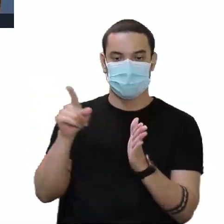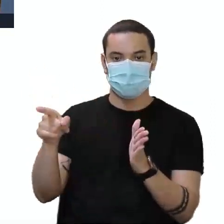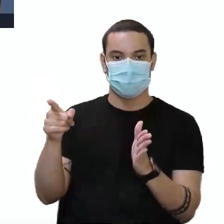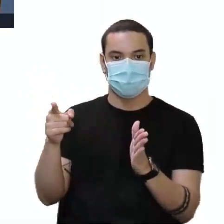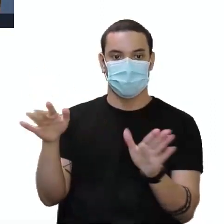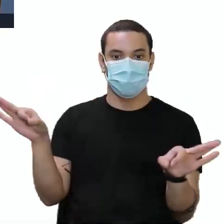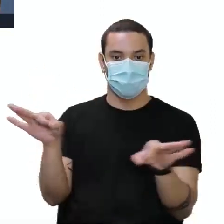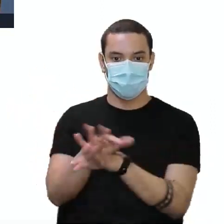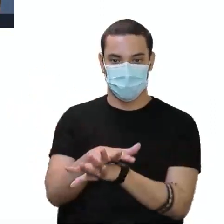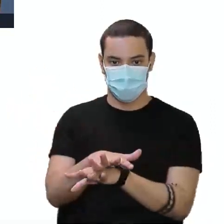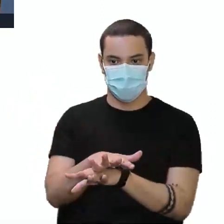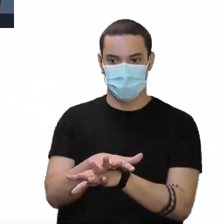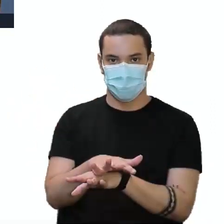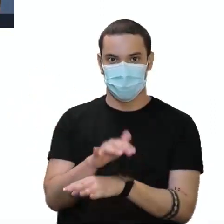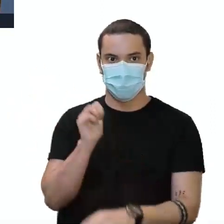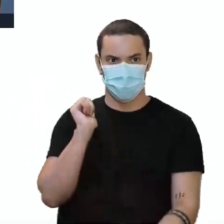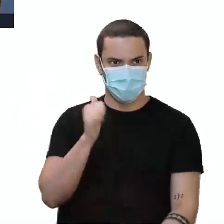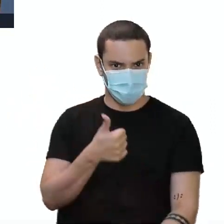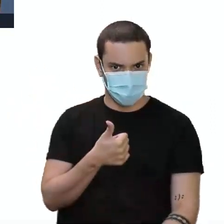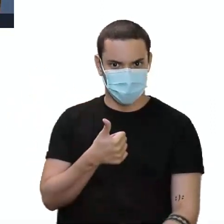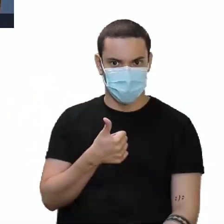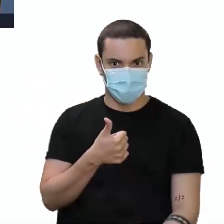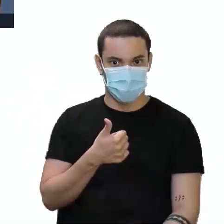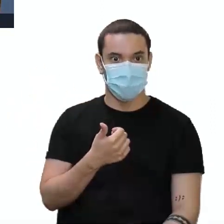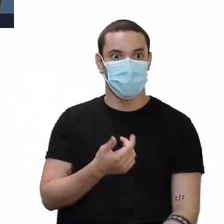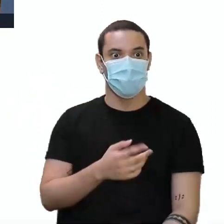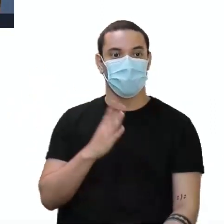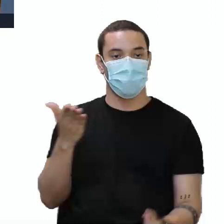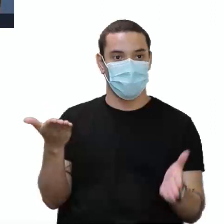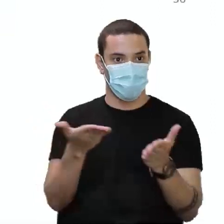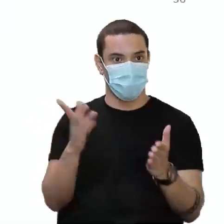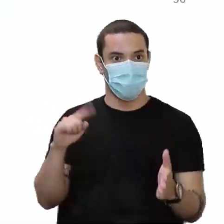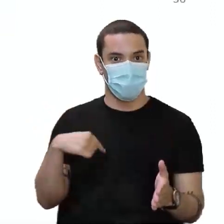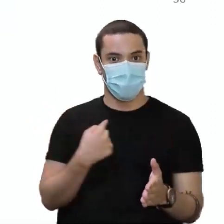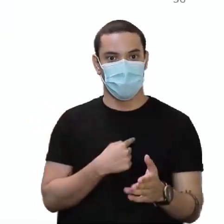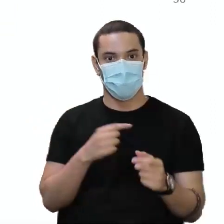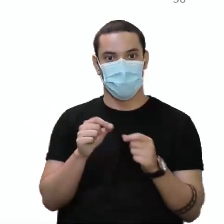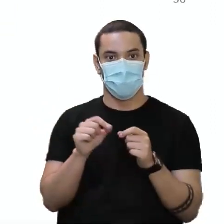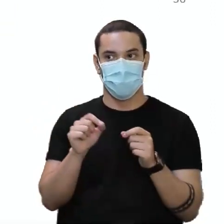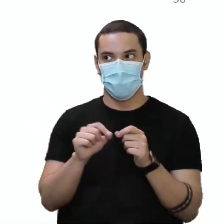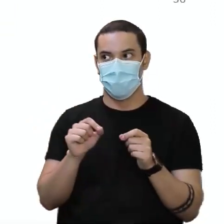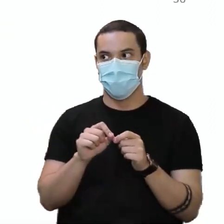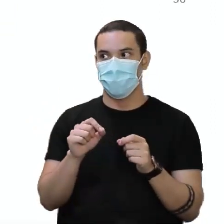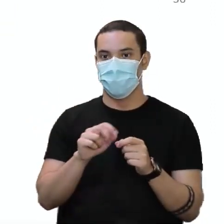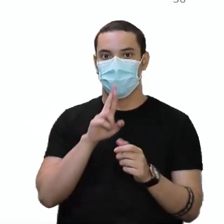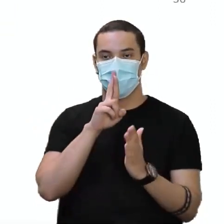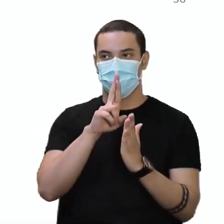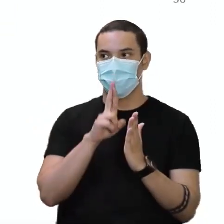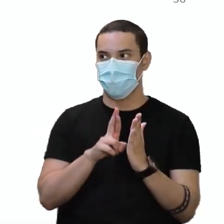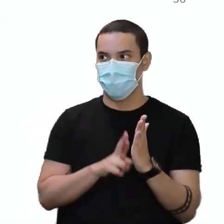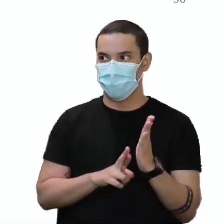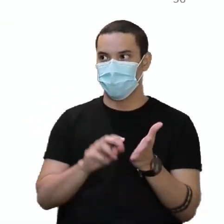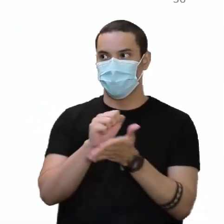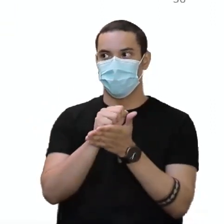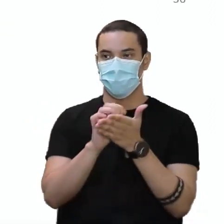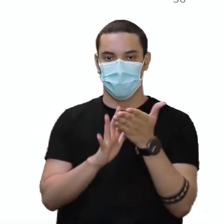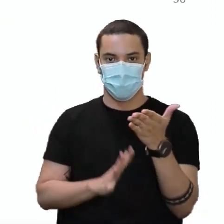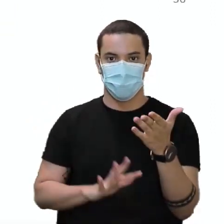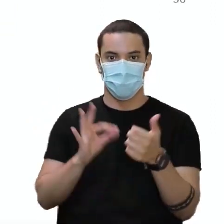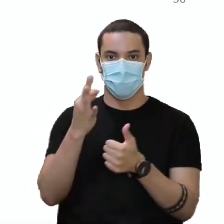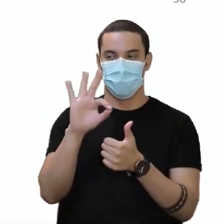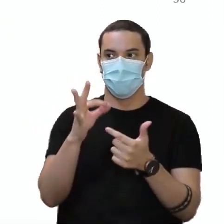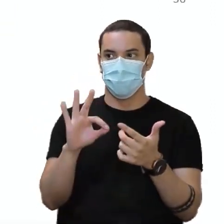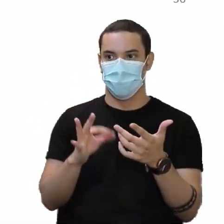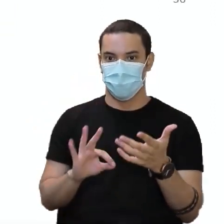tivesse terminado. Beleza? Aí a gente vai o quê? Para agora, para nossa a